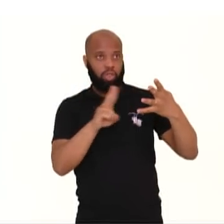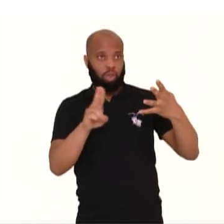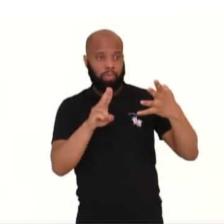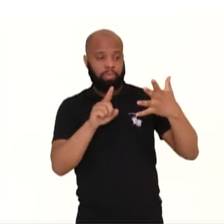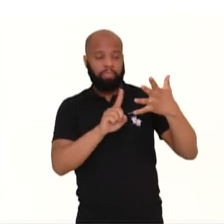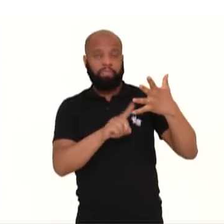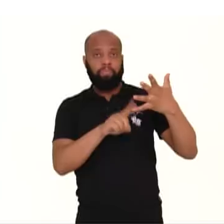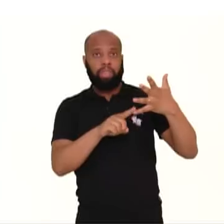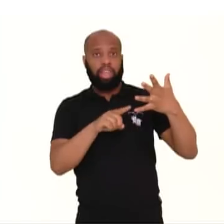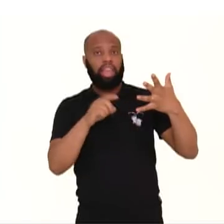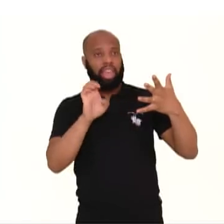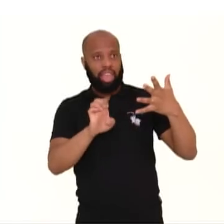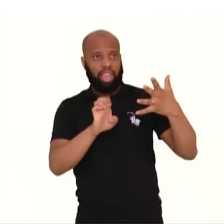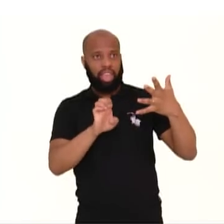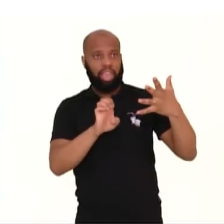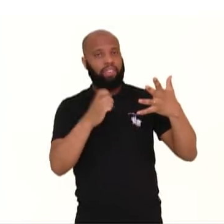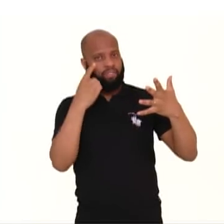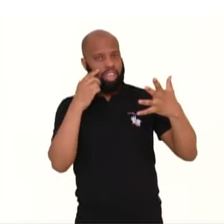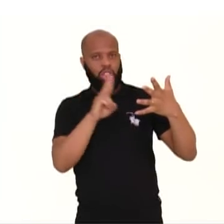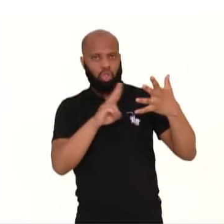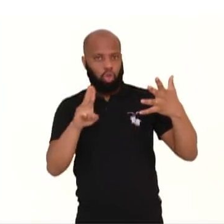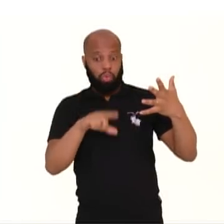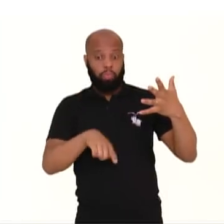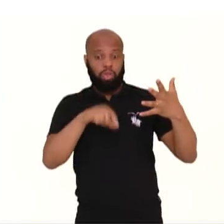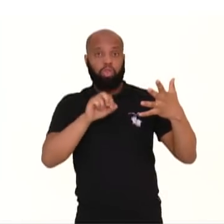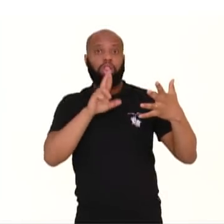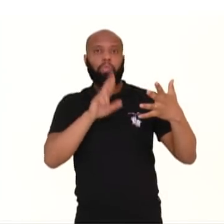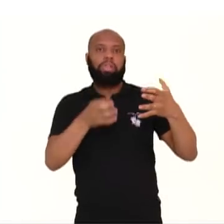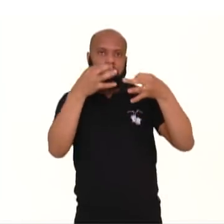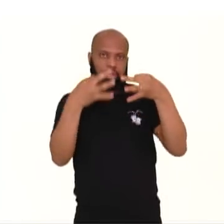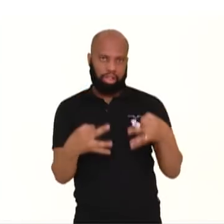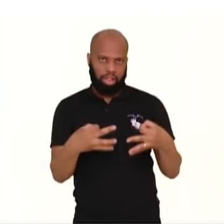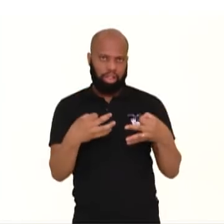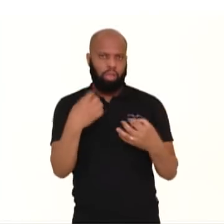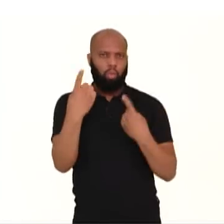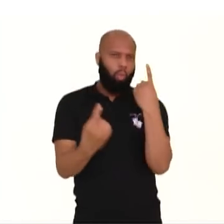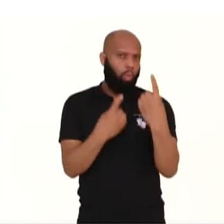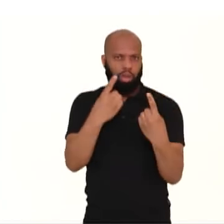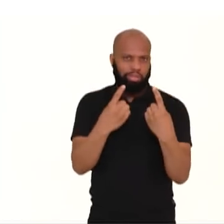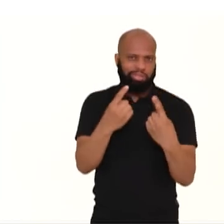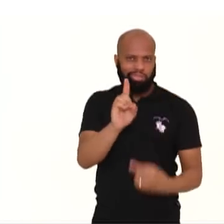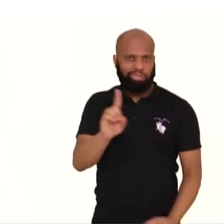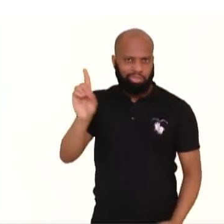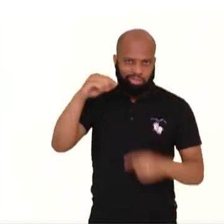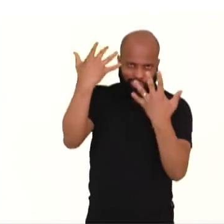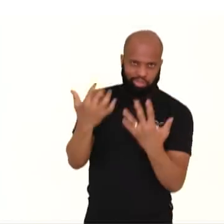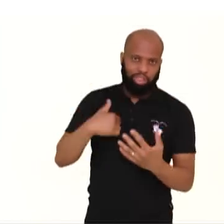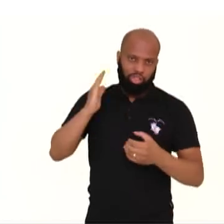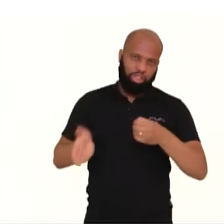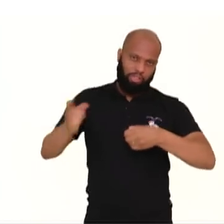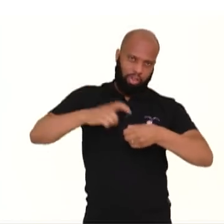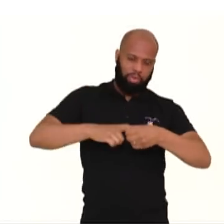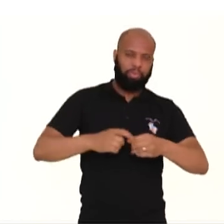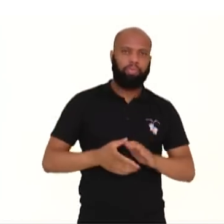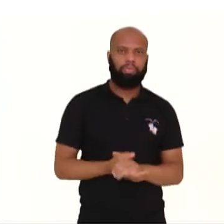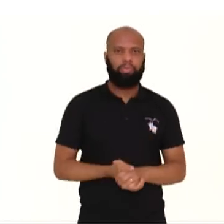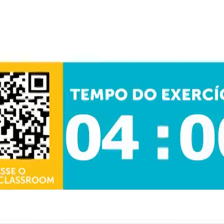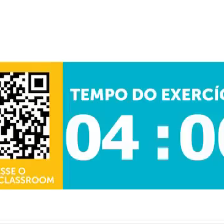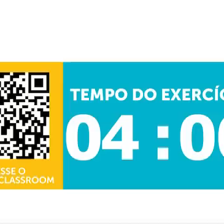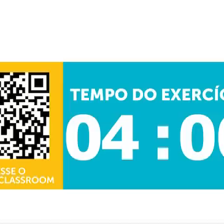Atena. D, Apolo. Ou E, Ares. Daqui a pouco corrigimos.